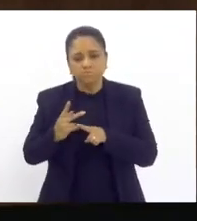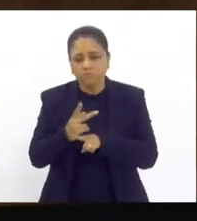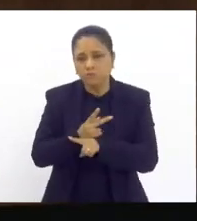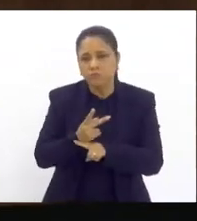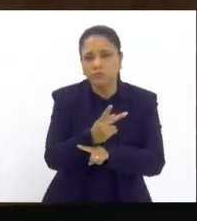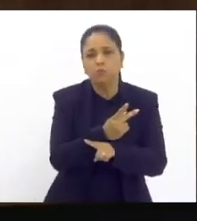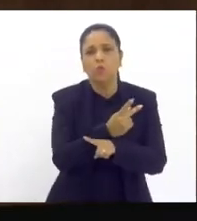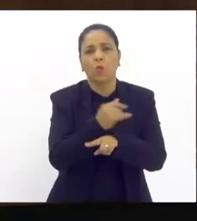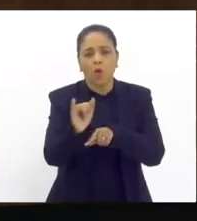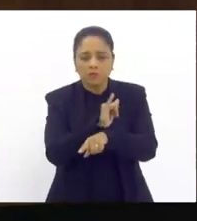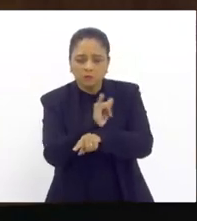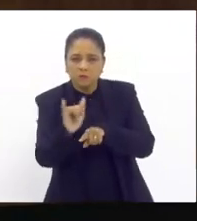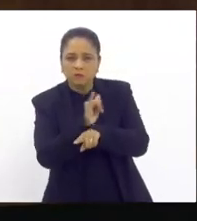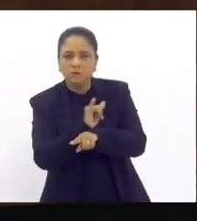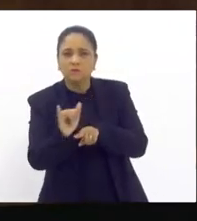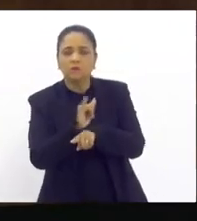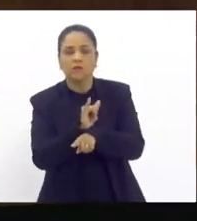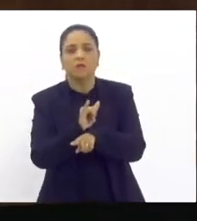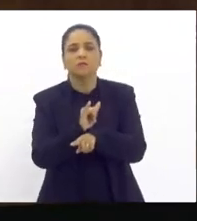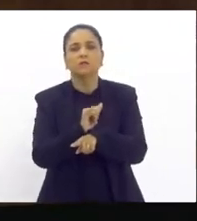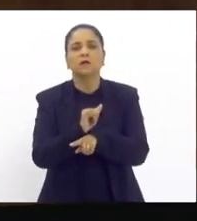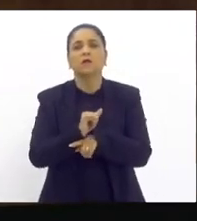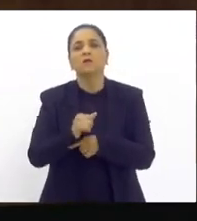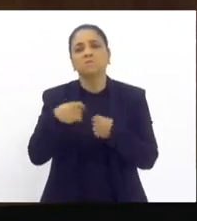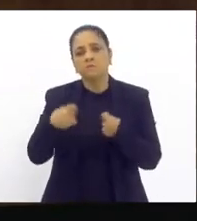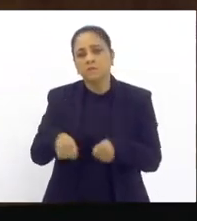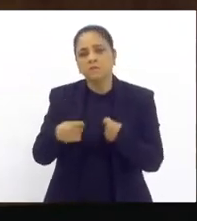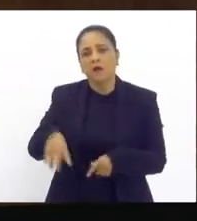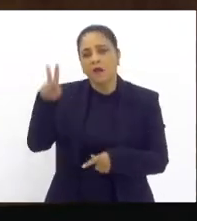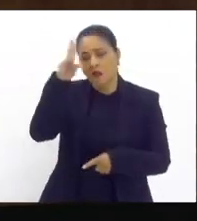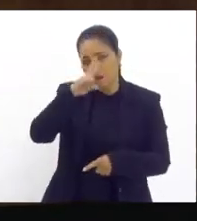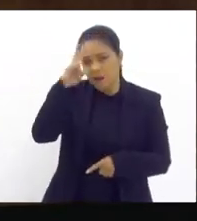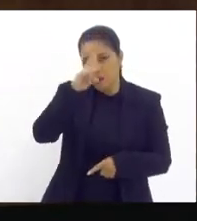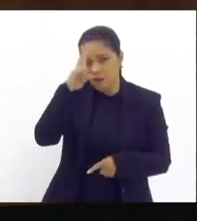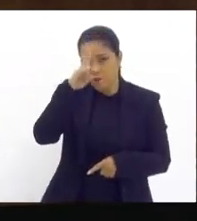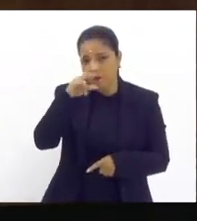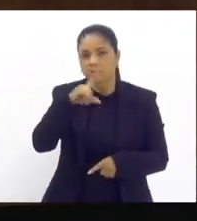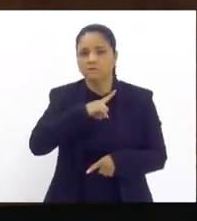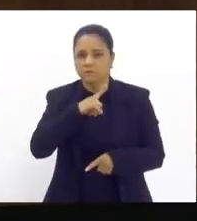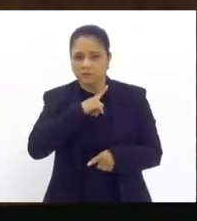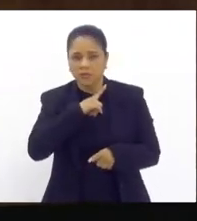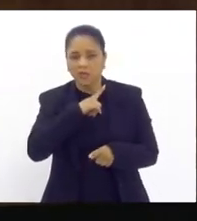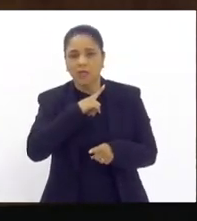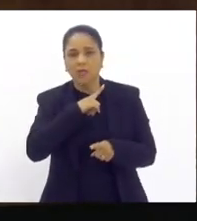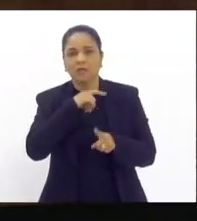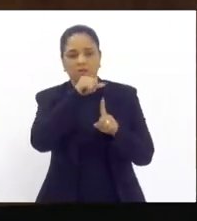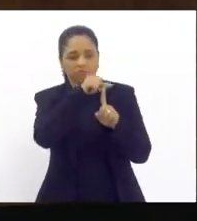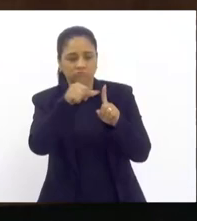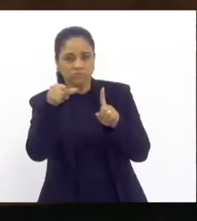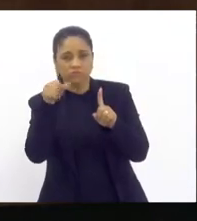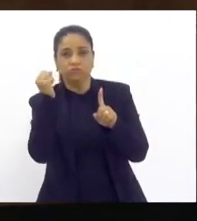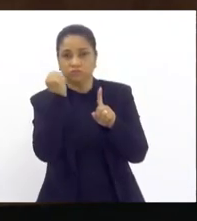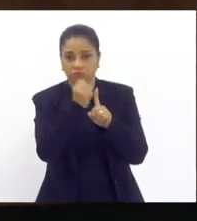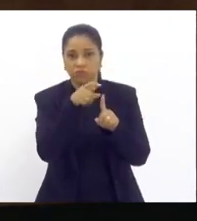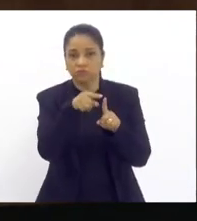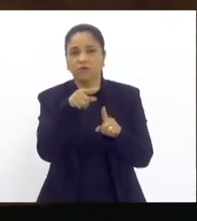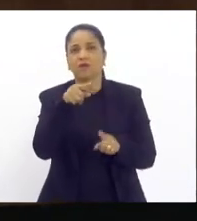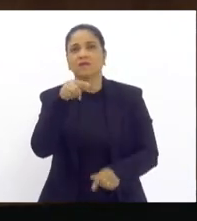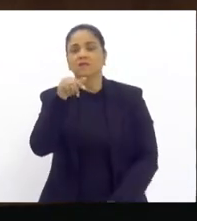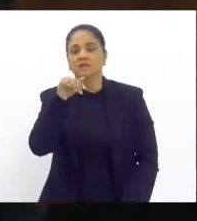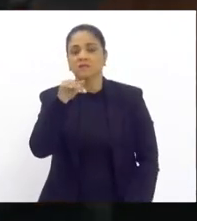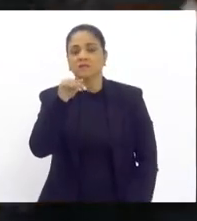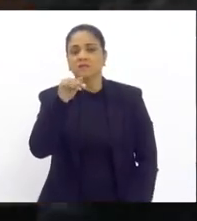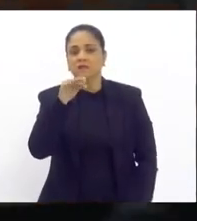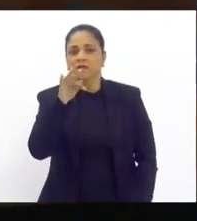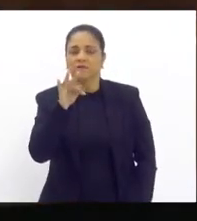próprias alternativas. Precisamos lembrar que temos hoje o Femini Drive e o Vênus, em Porto